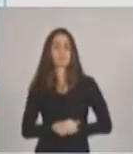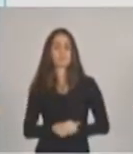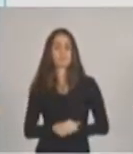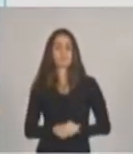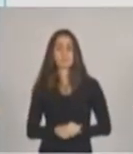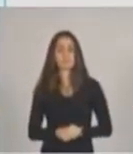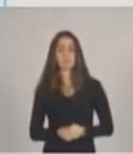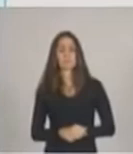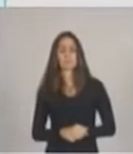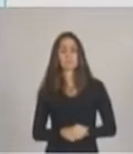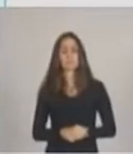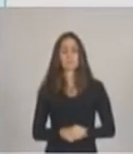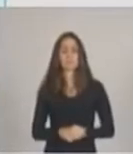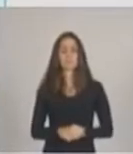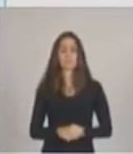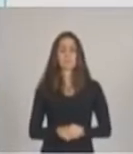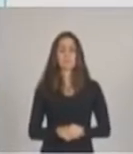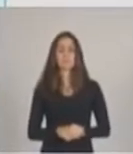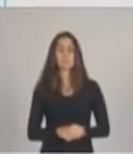isso